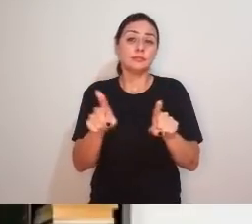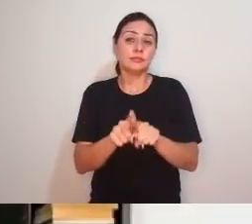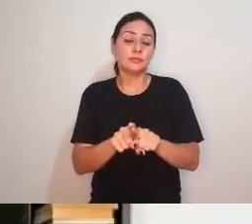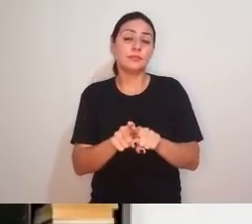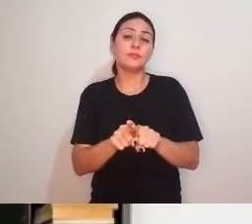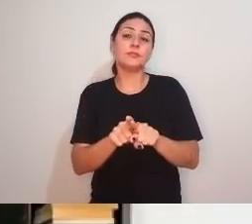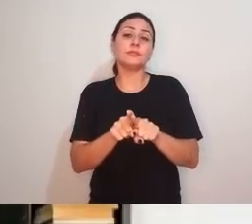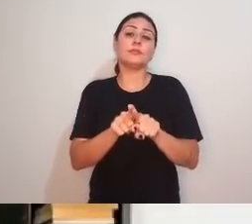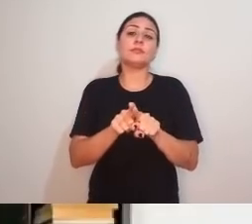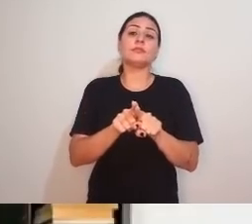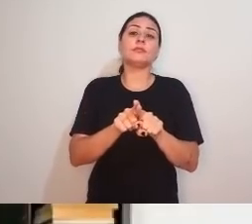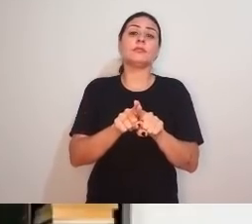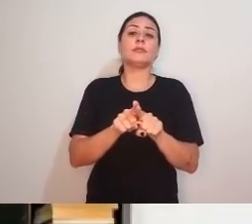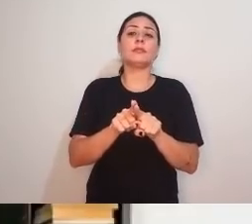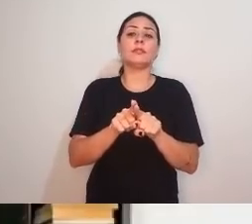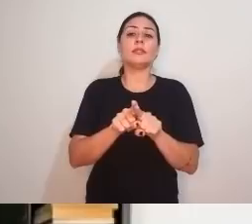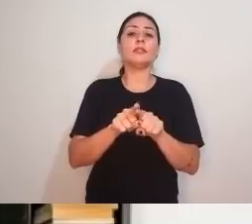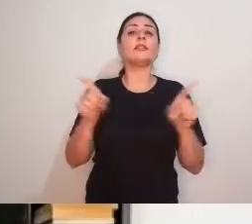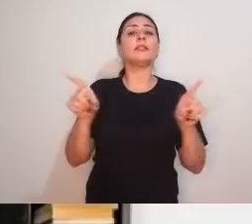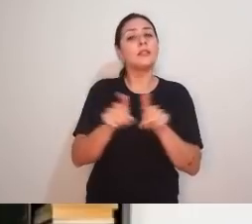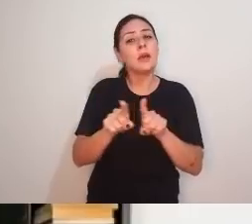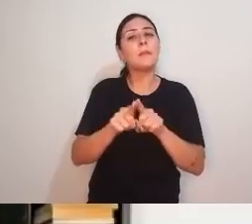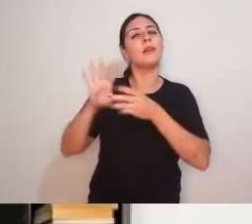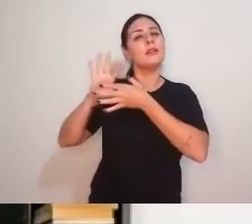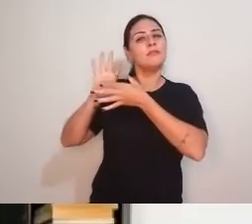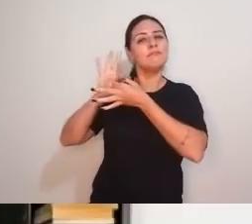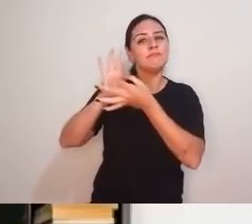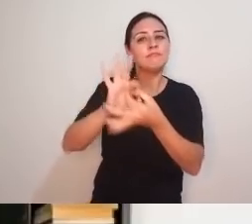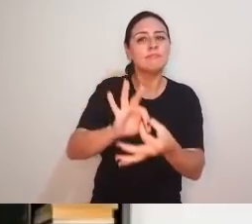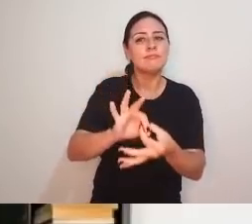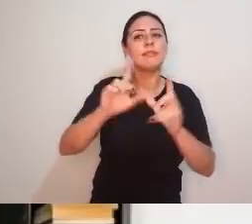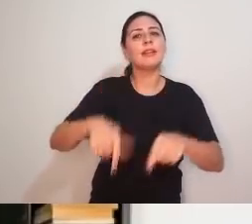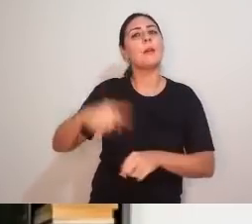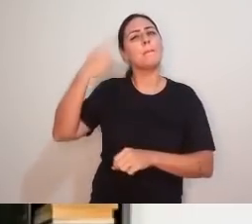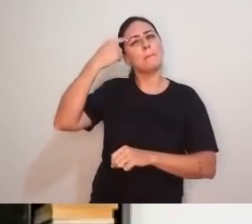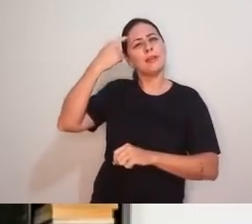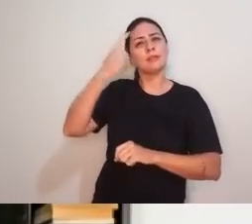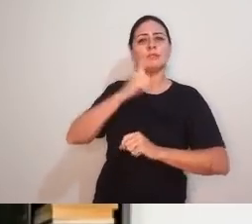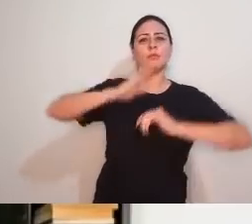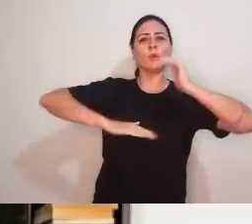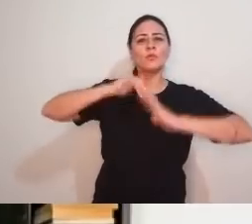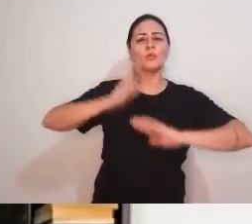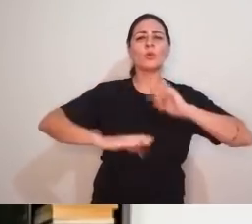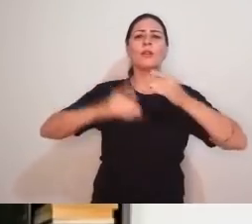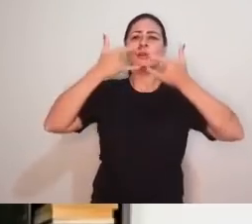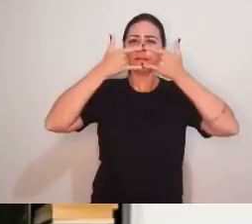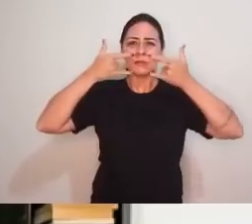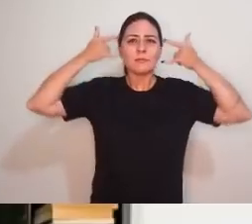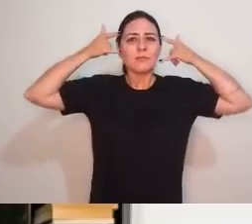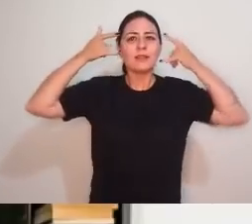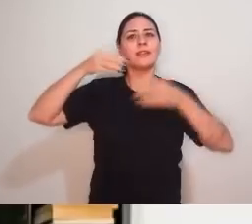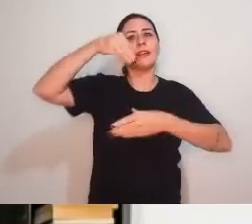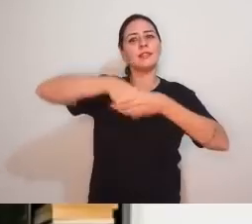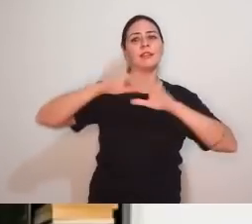além de olhar para esse contexto, é pensar num profissional que vai estar de máscara dentro de uma sala de aula presencial e a